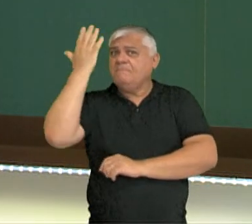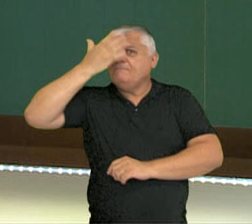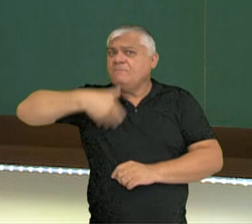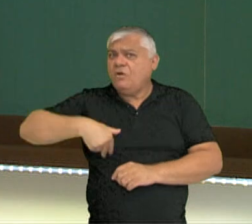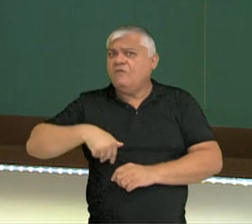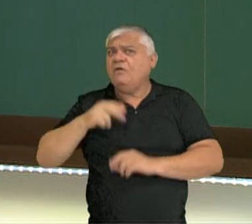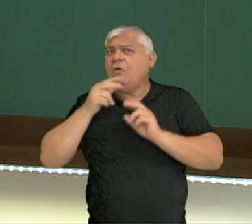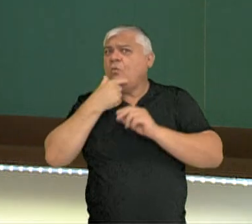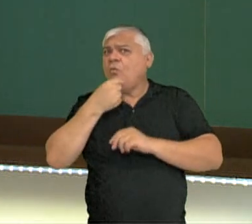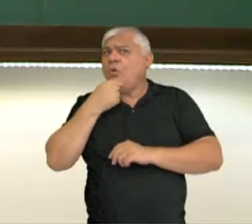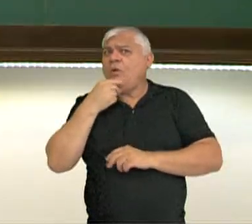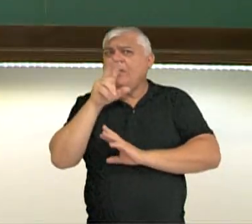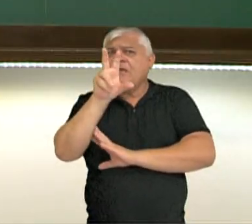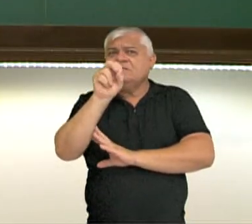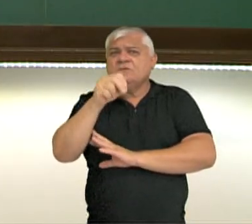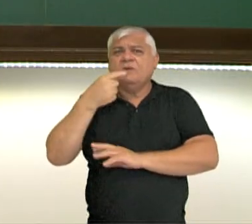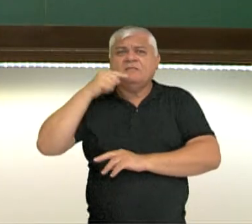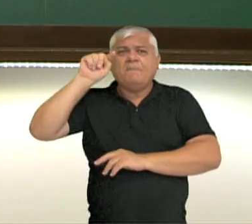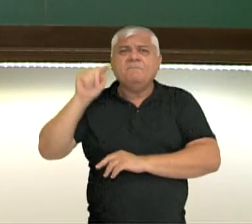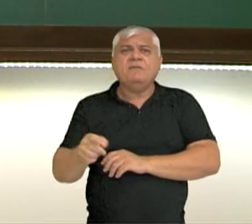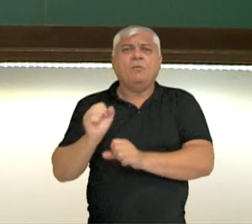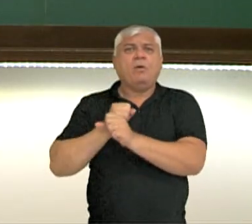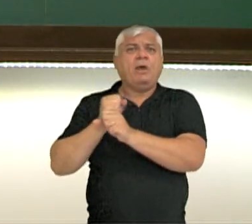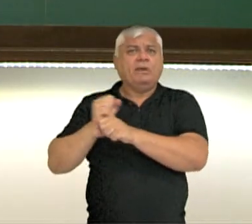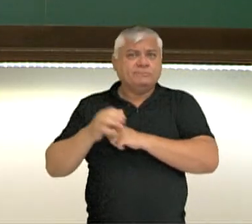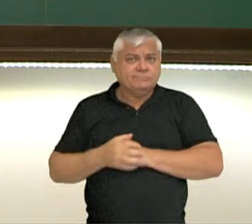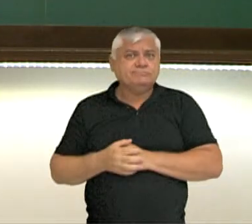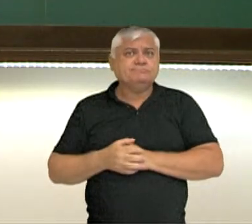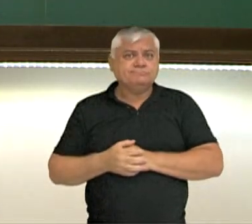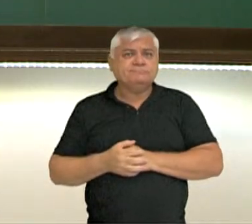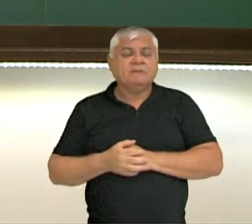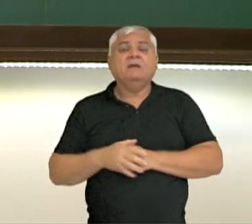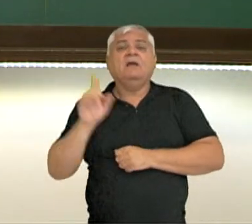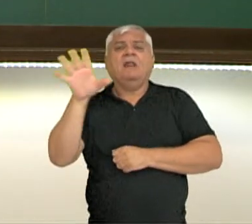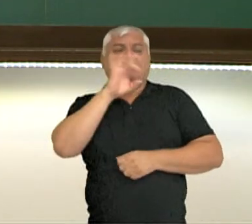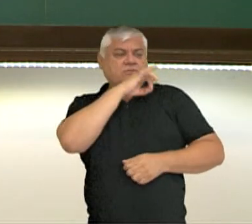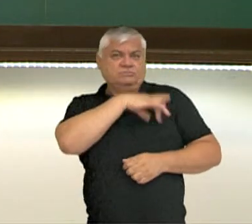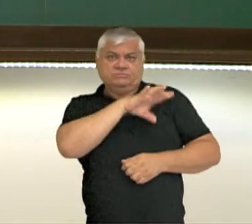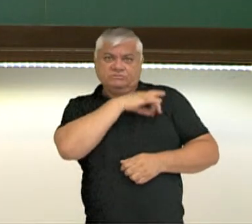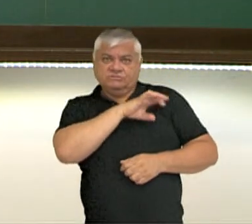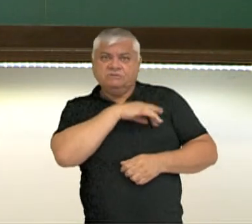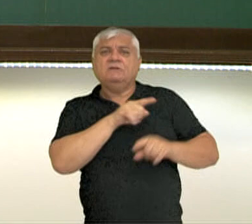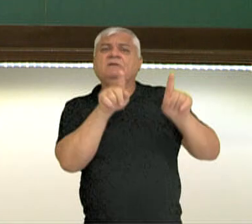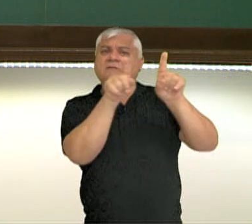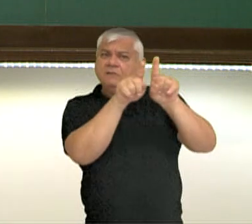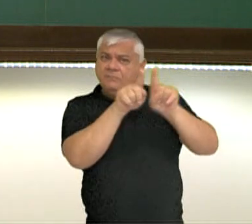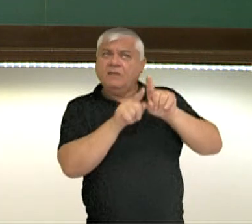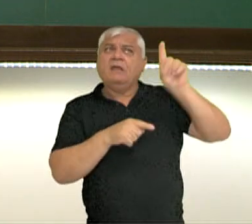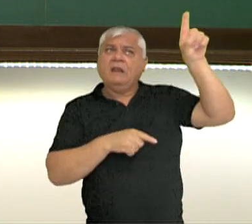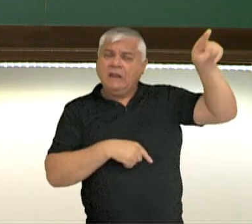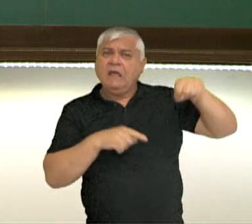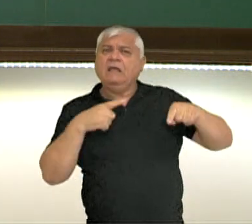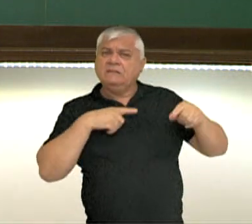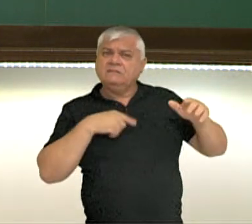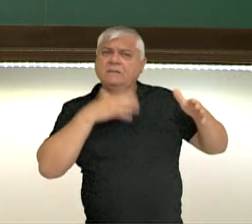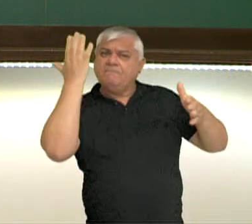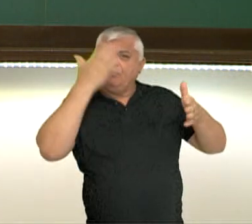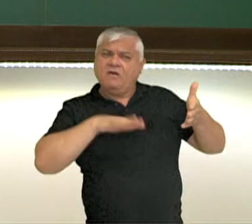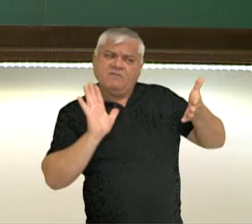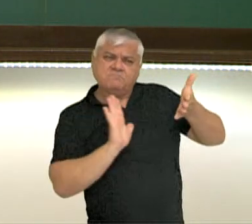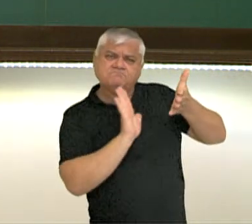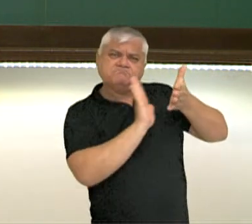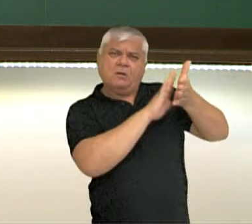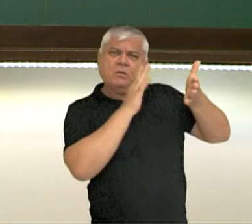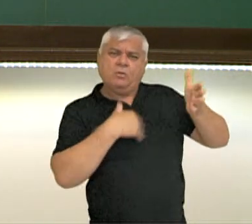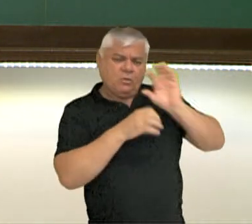atrás. Na costa chilena, temos também a confirmação arqueológica com datação de carbono 14, teste